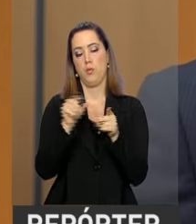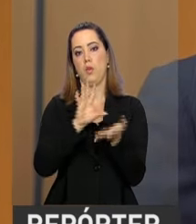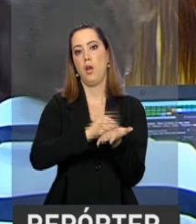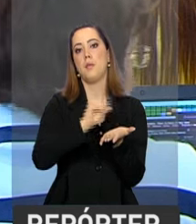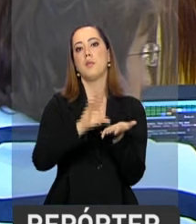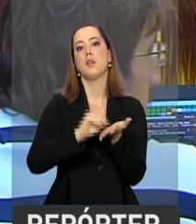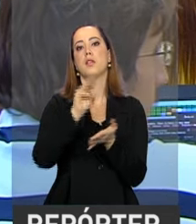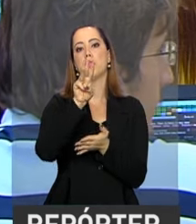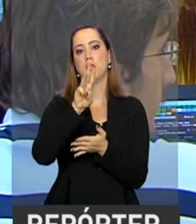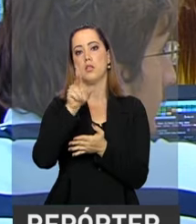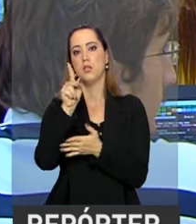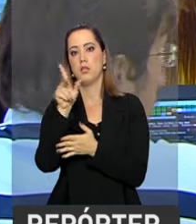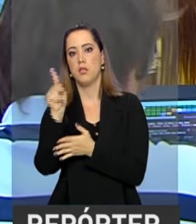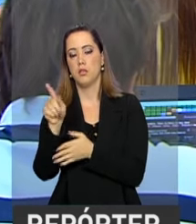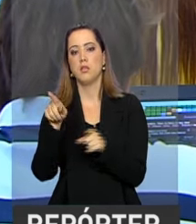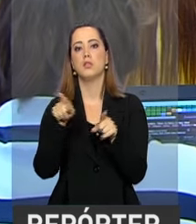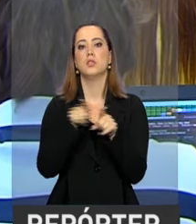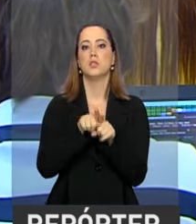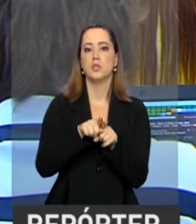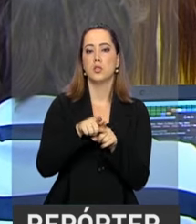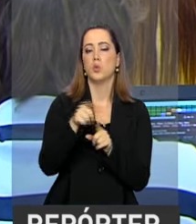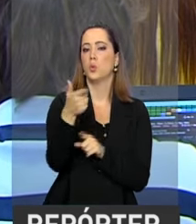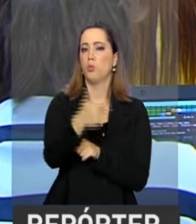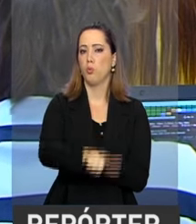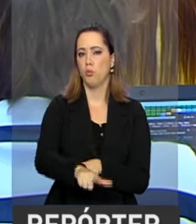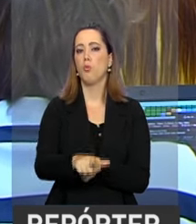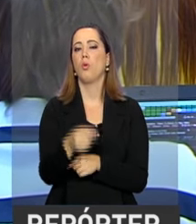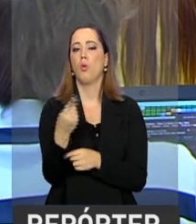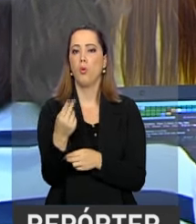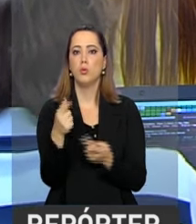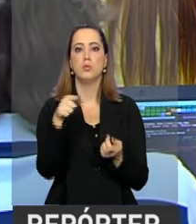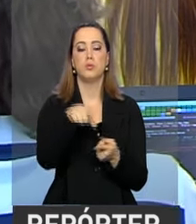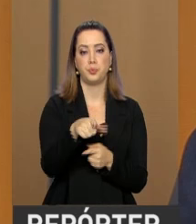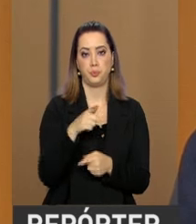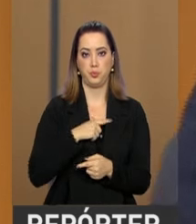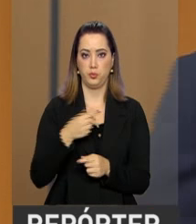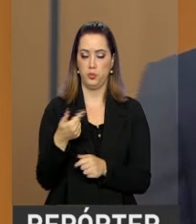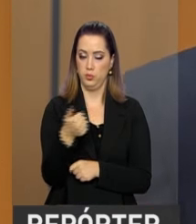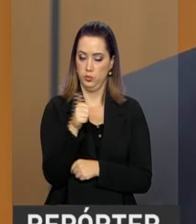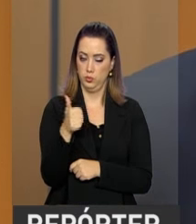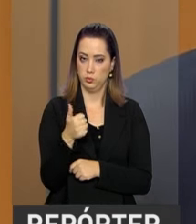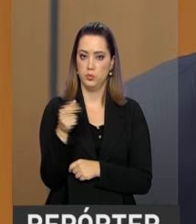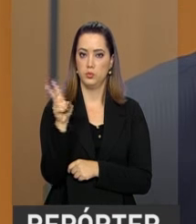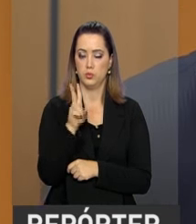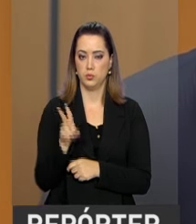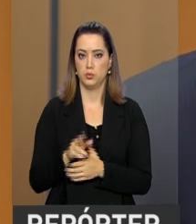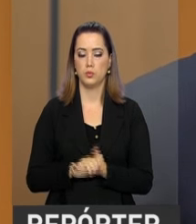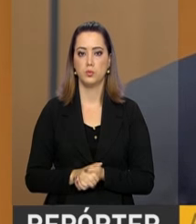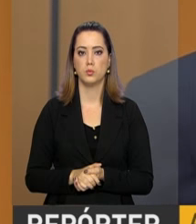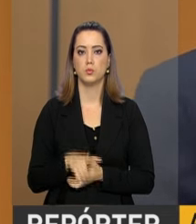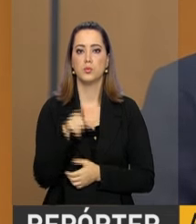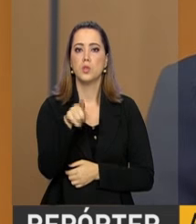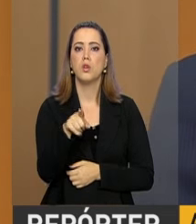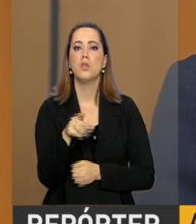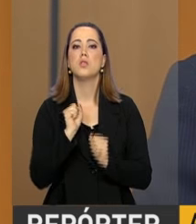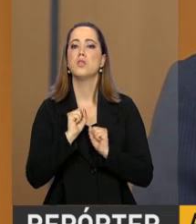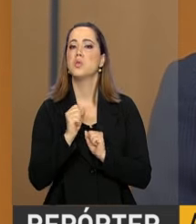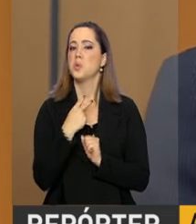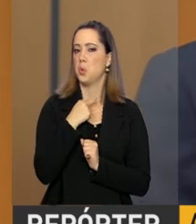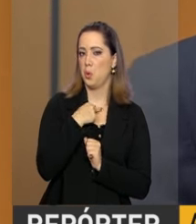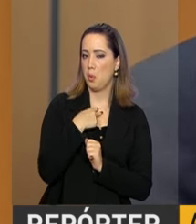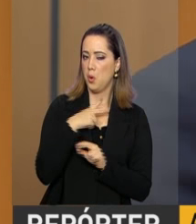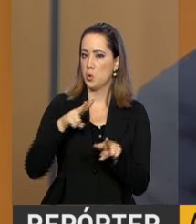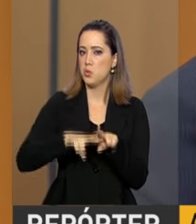Telegram. São as primeiras prisões feitas com base na lei antiterrorismo. Você não pode ser preso por tentativa de